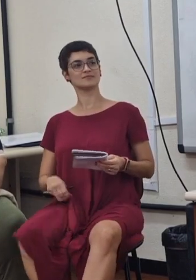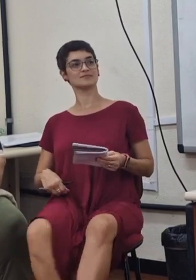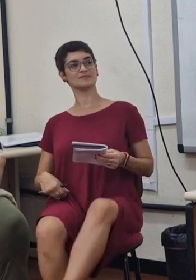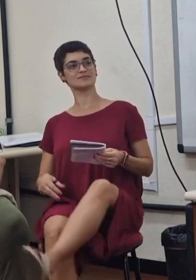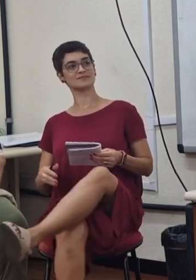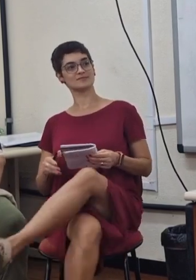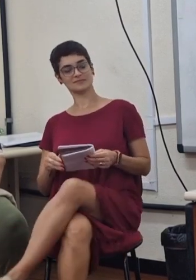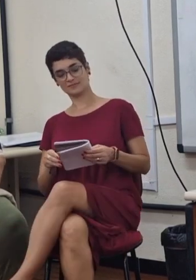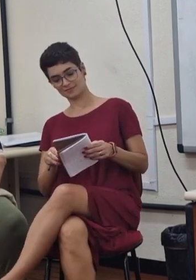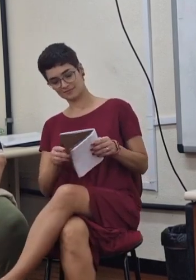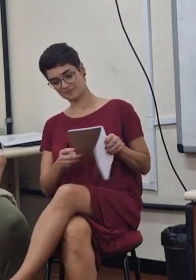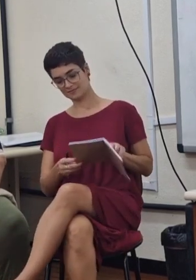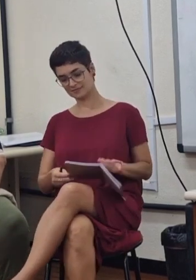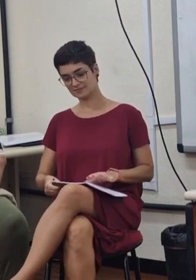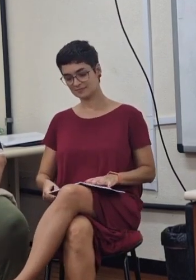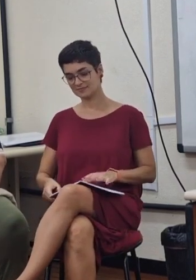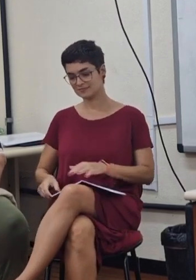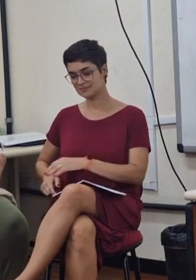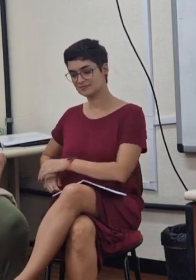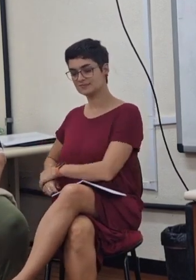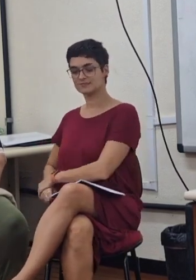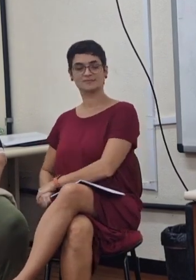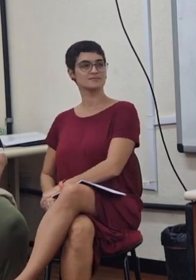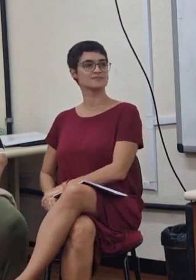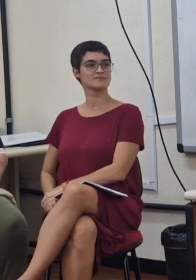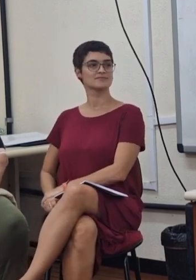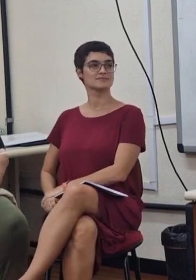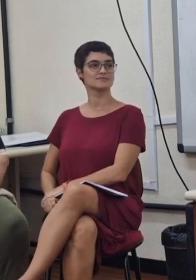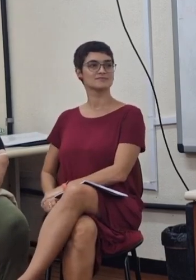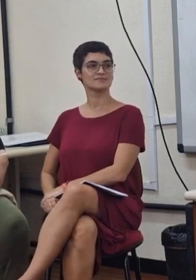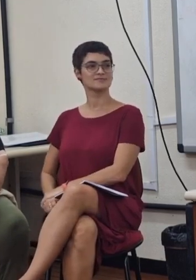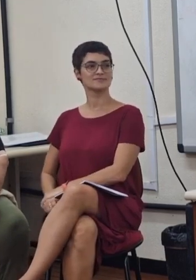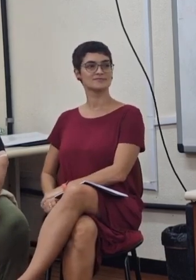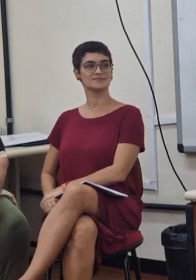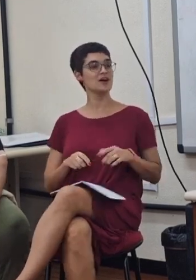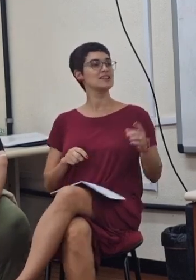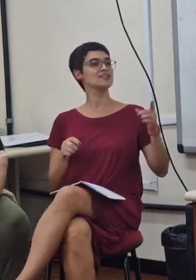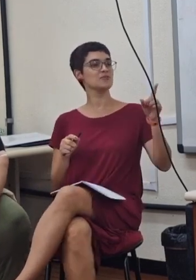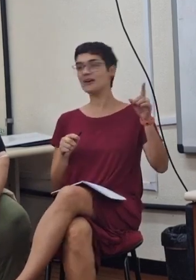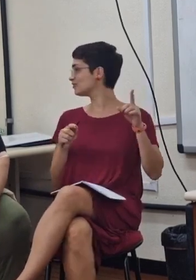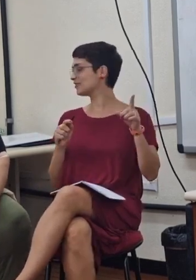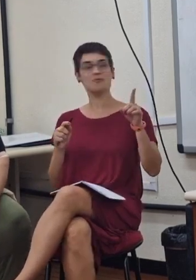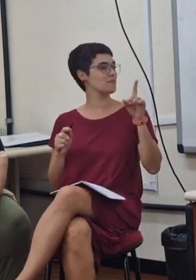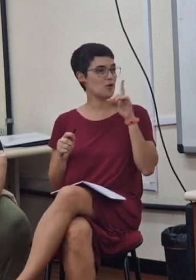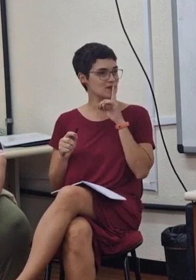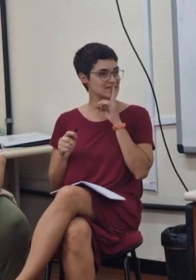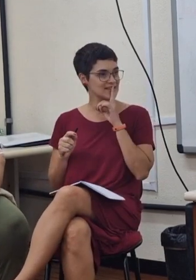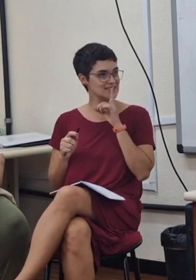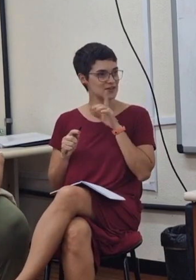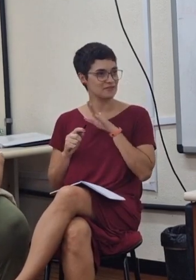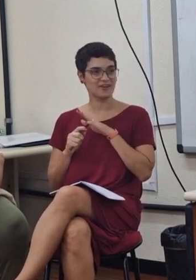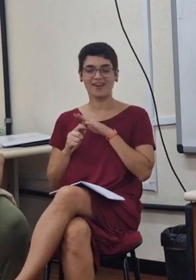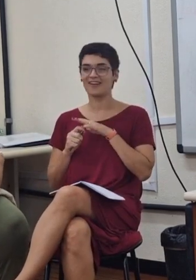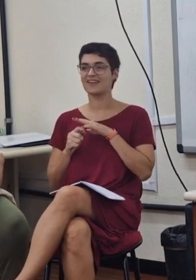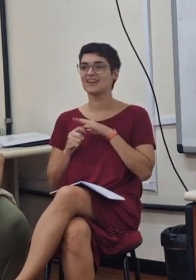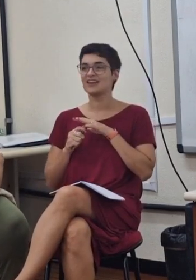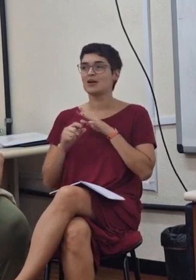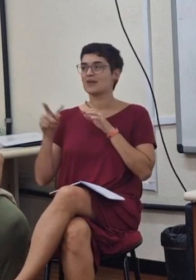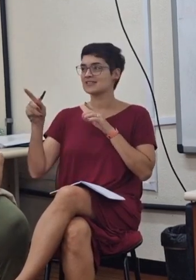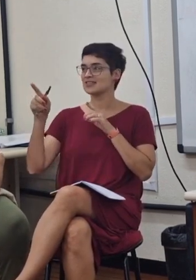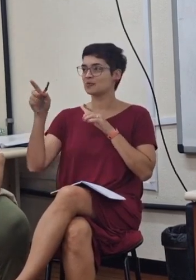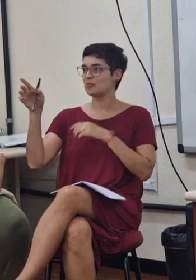muitas coisas, a dinâmica, não. Mas não era bem... Deixa eu perguntar uma coisa antes, sim, que eu